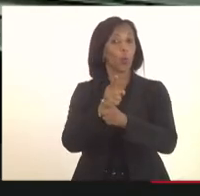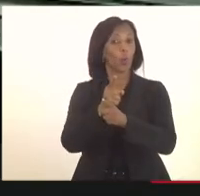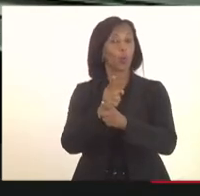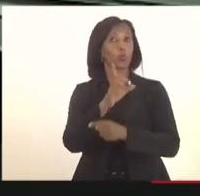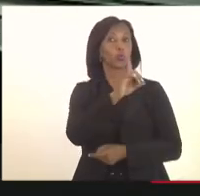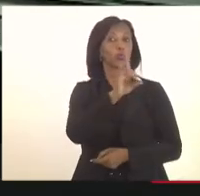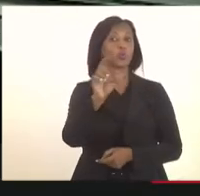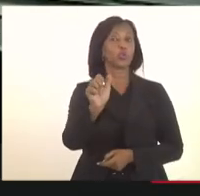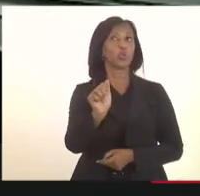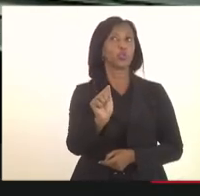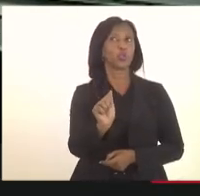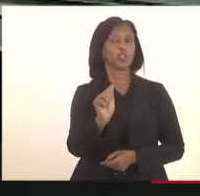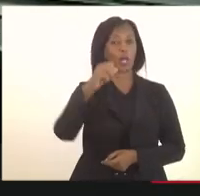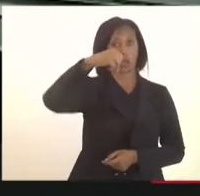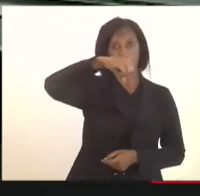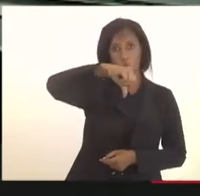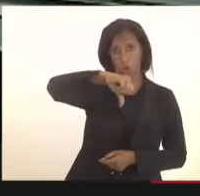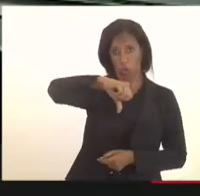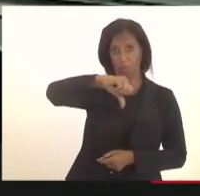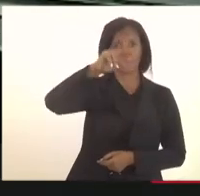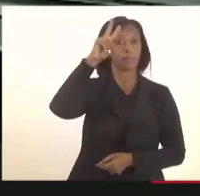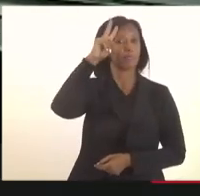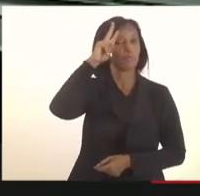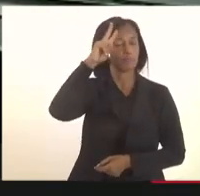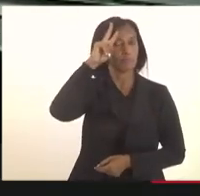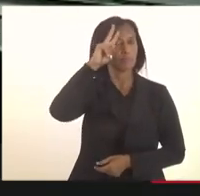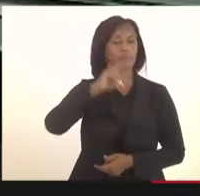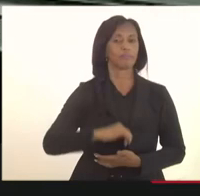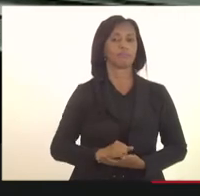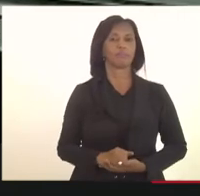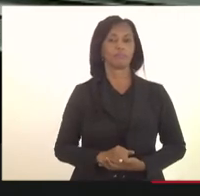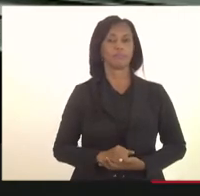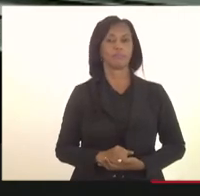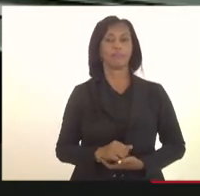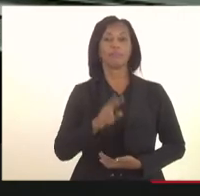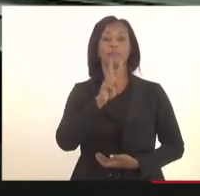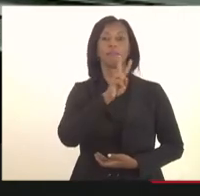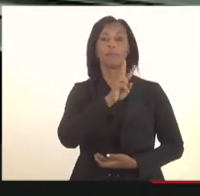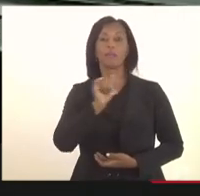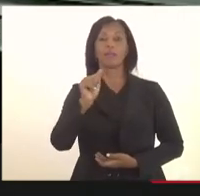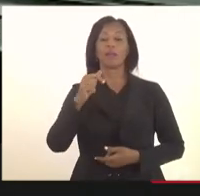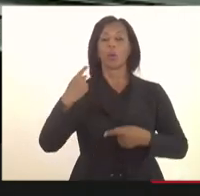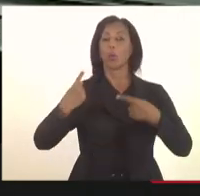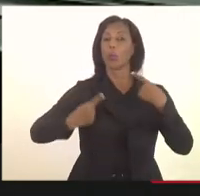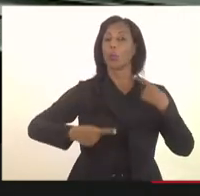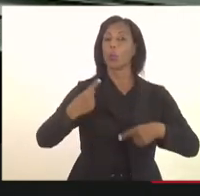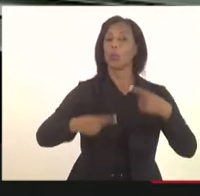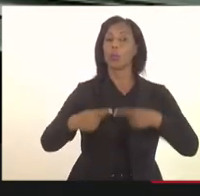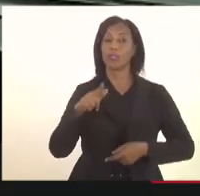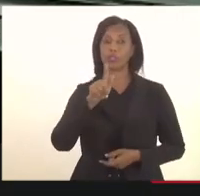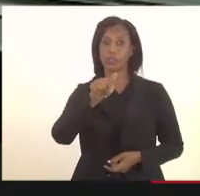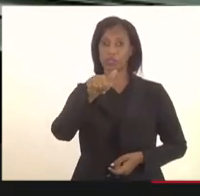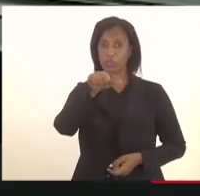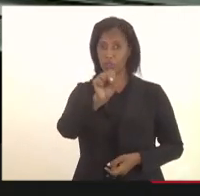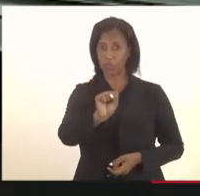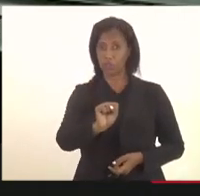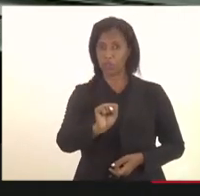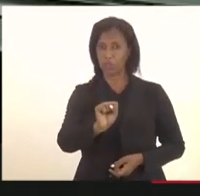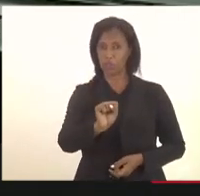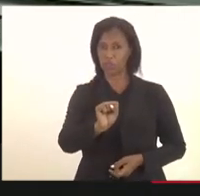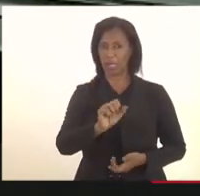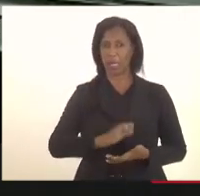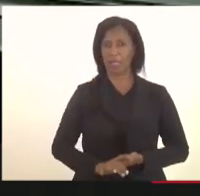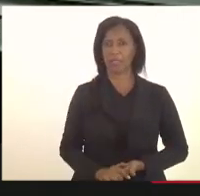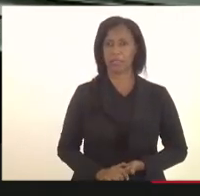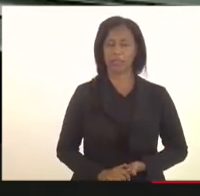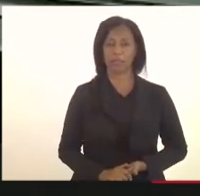dia 9, segunda-feira, vai ser sobre política de gás, entraves